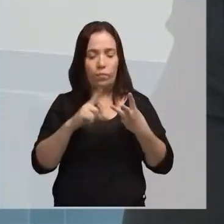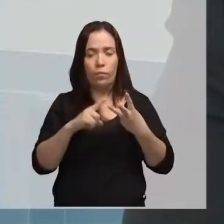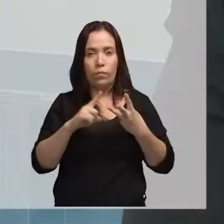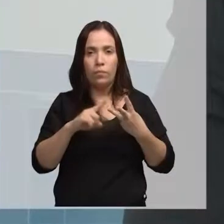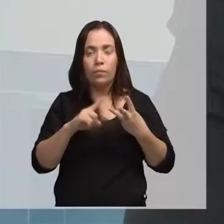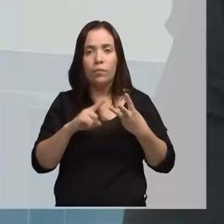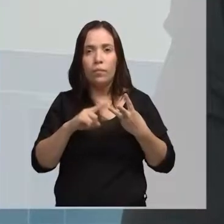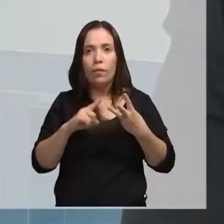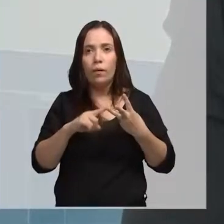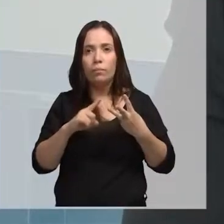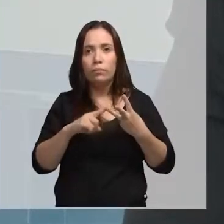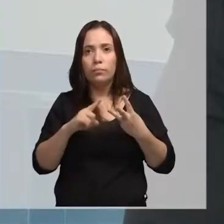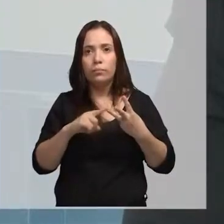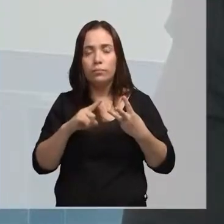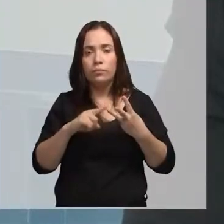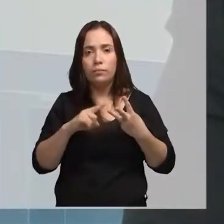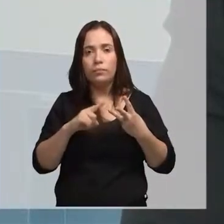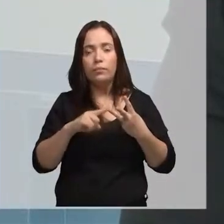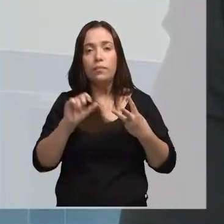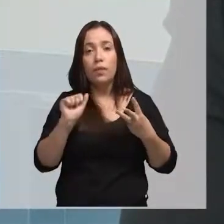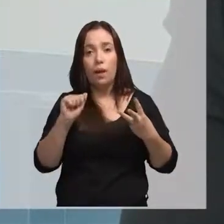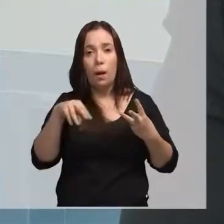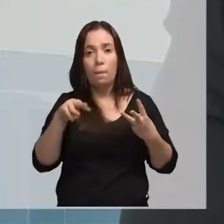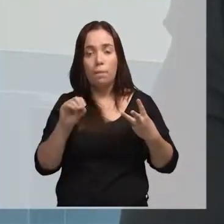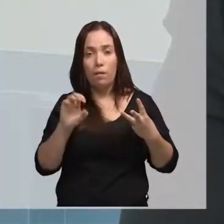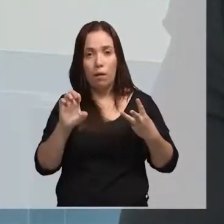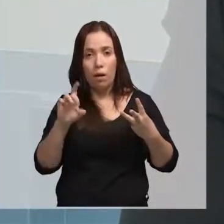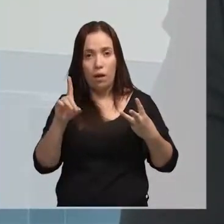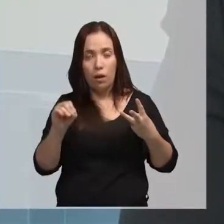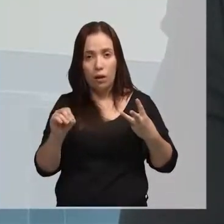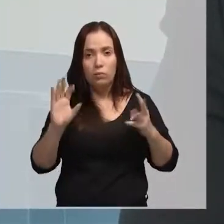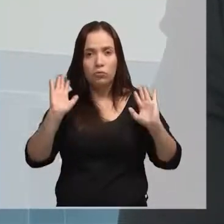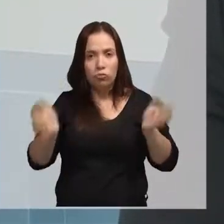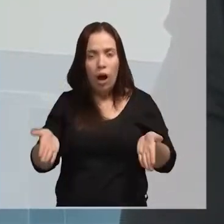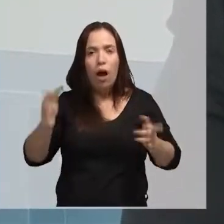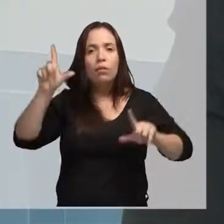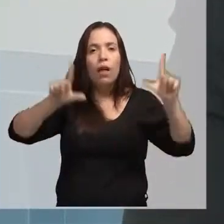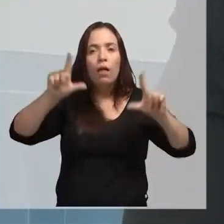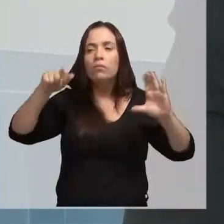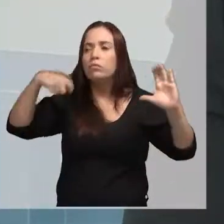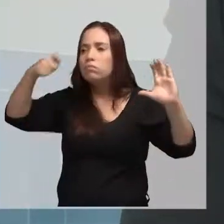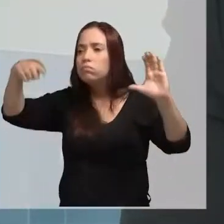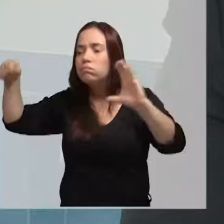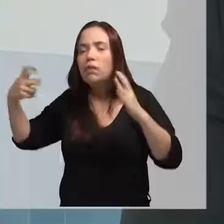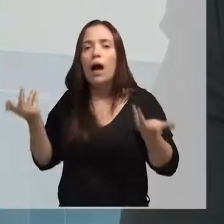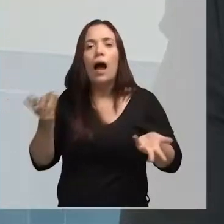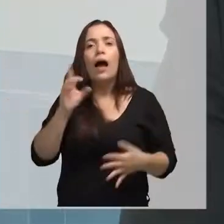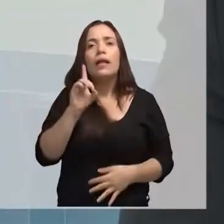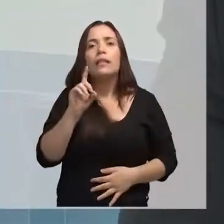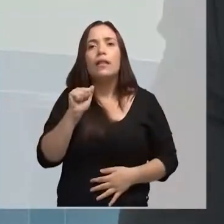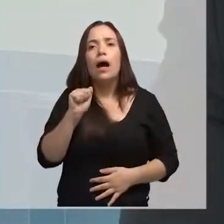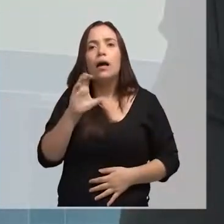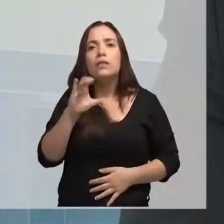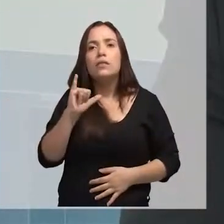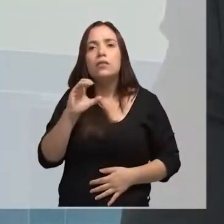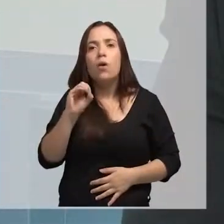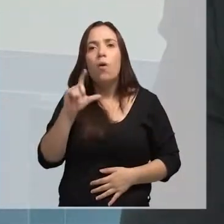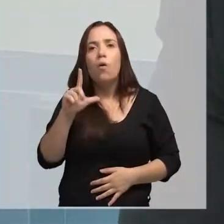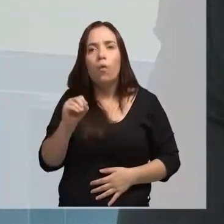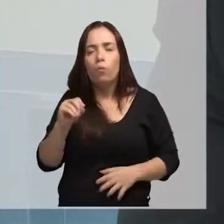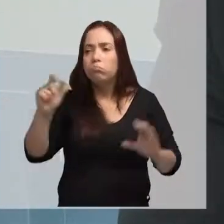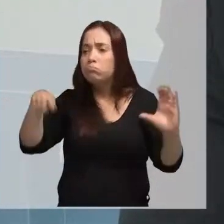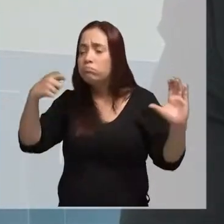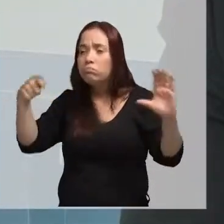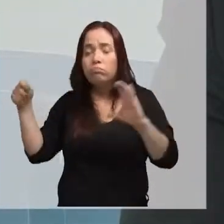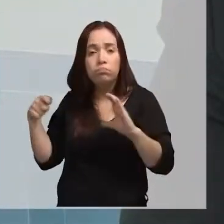dia, aí que é o problema, a moeda que é o problema. Você viu um dia de atividade Do Daciolo. do Daciolo, do Cabo Daciolo? Eu nunca vi. E o